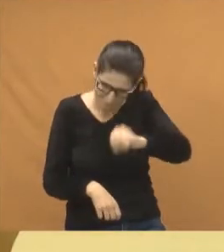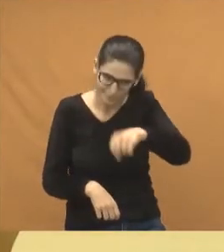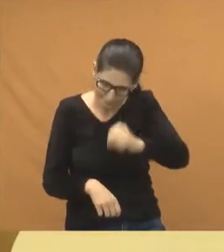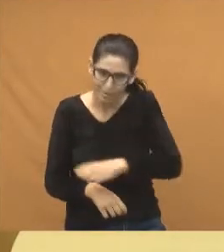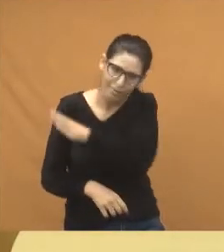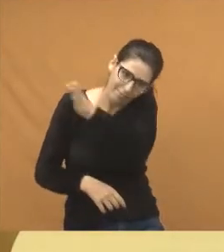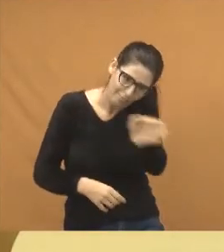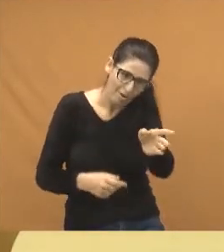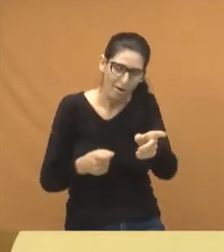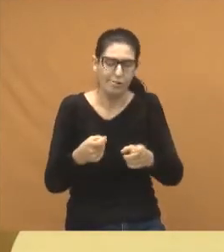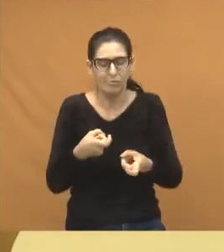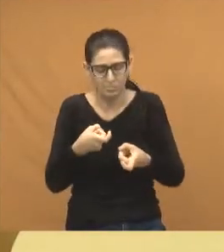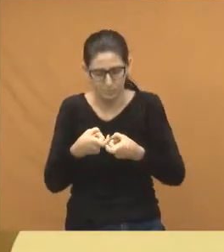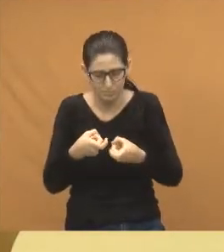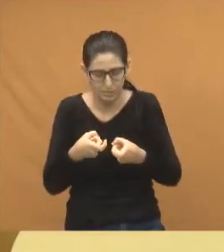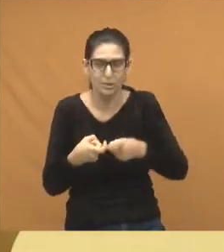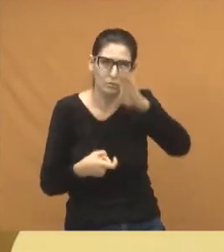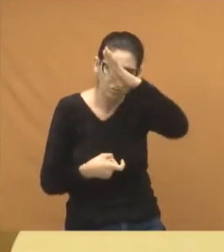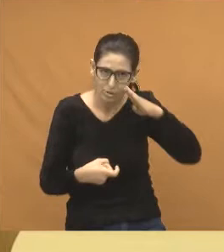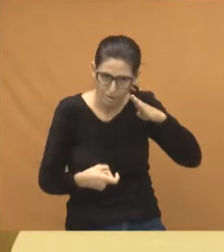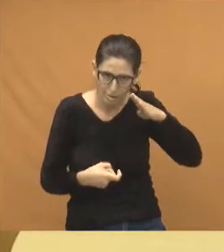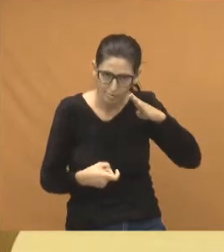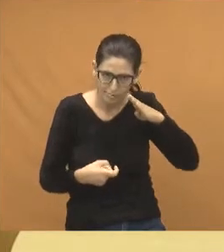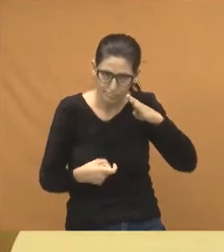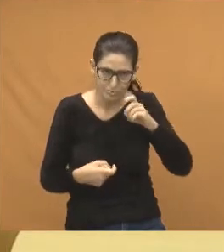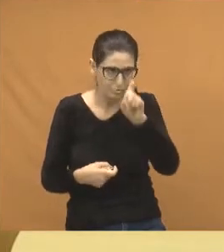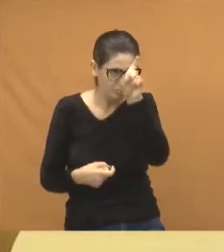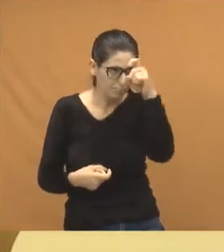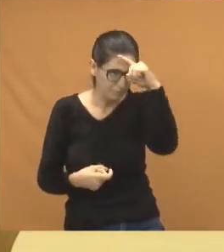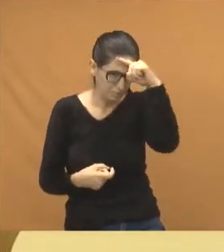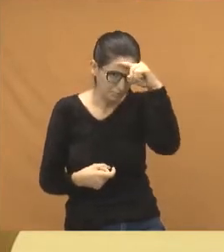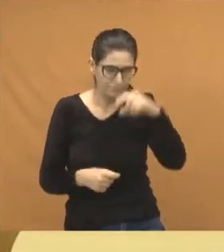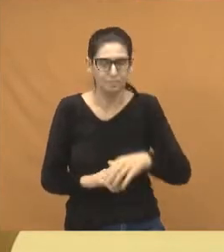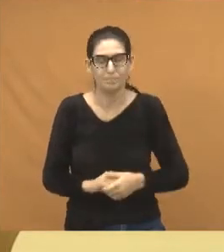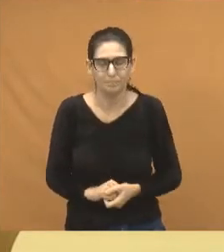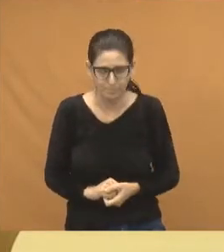nesse projeto. Aqui na casa está para colocar os projetos, os